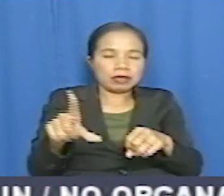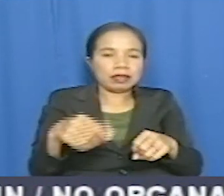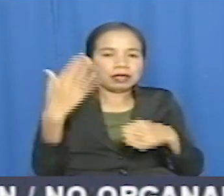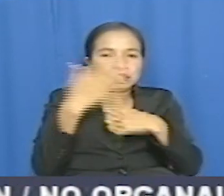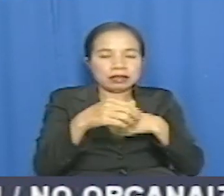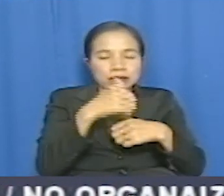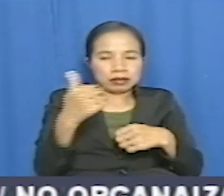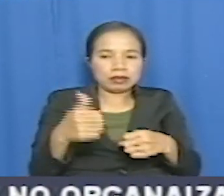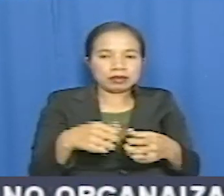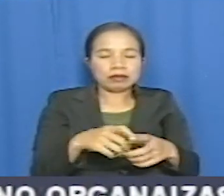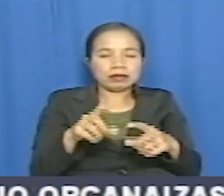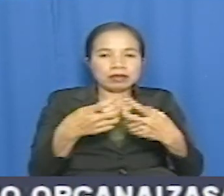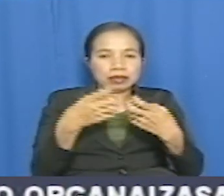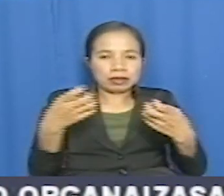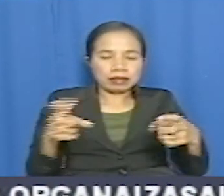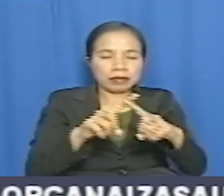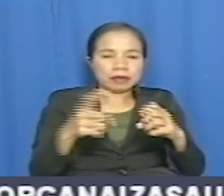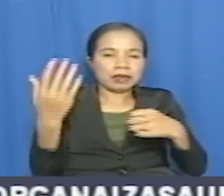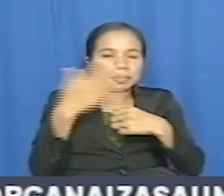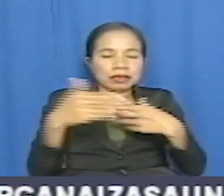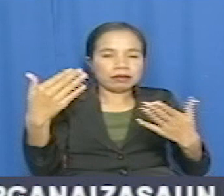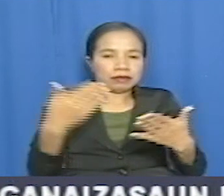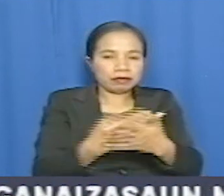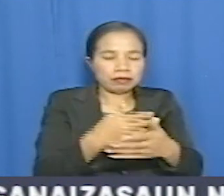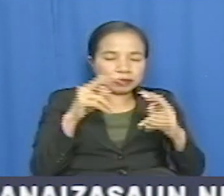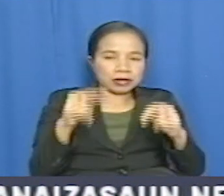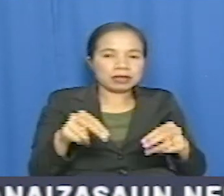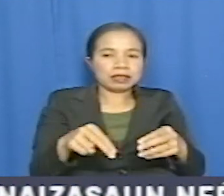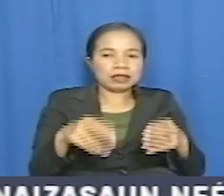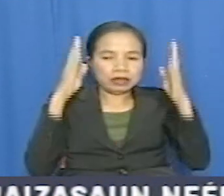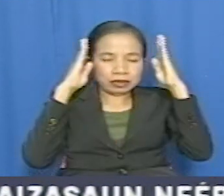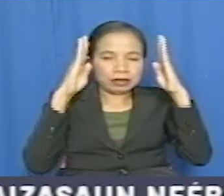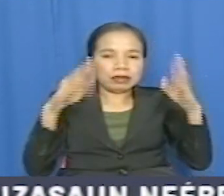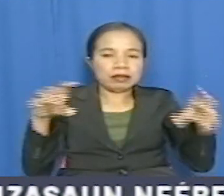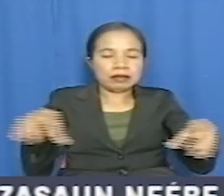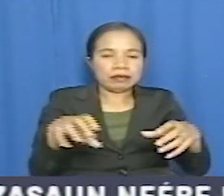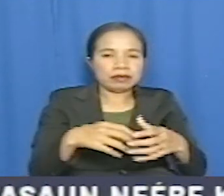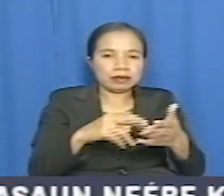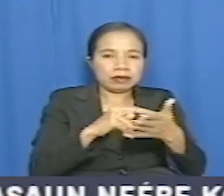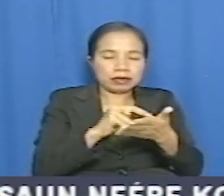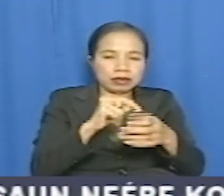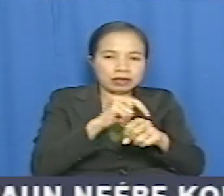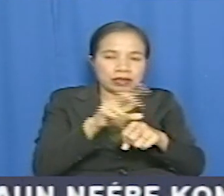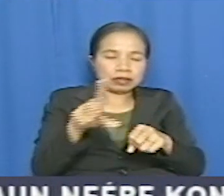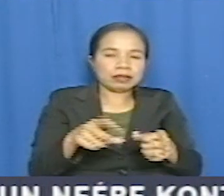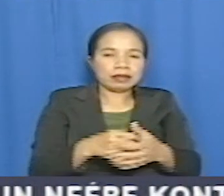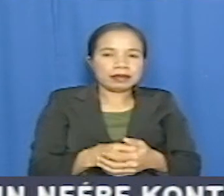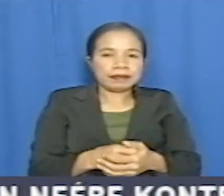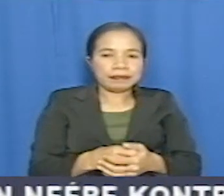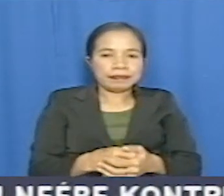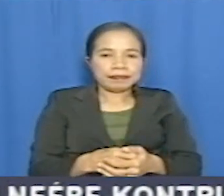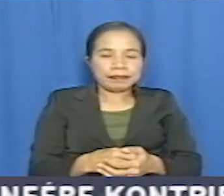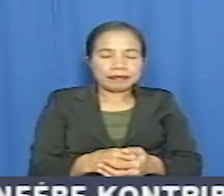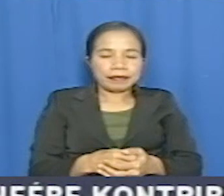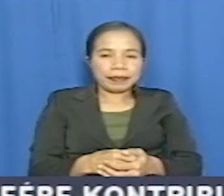estrangeiro 500 mil. Mas vê, está se nação fone, está precisa dar atenção na casa, está no investidor nacional, hackbit será. Entretanto,